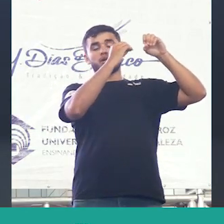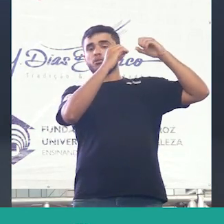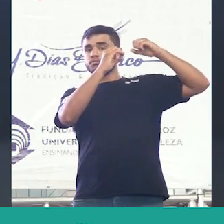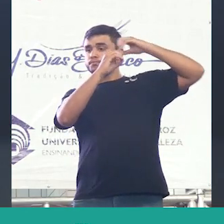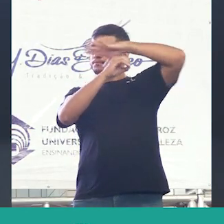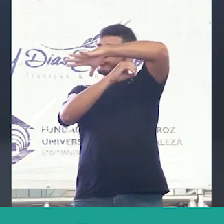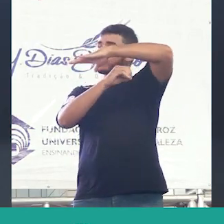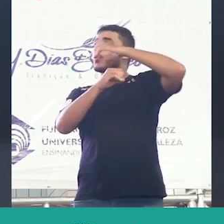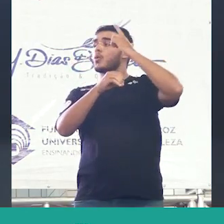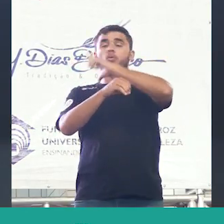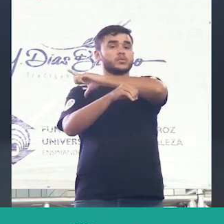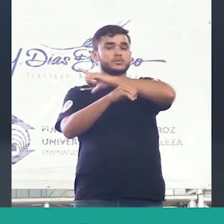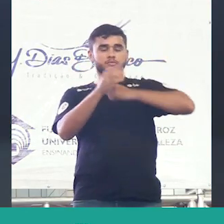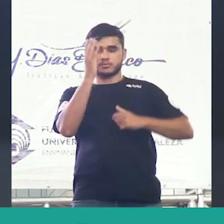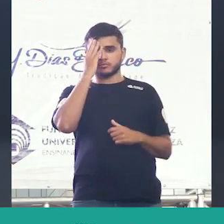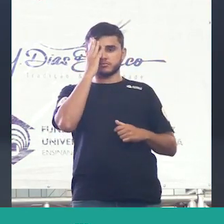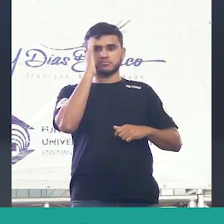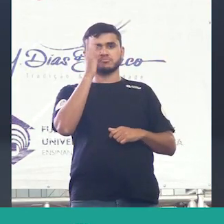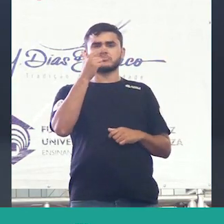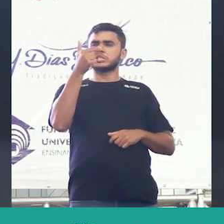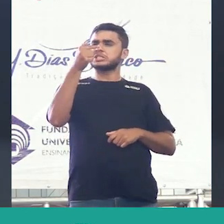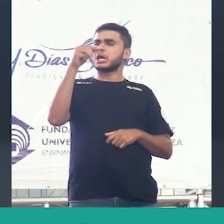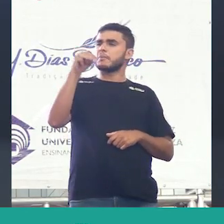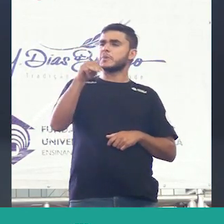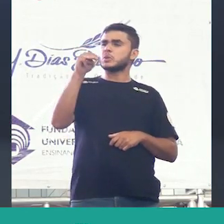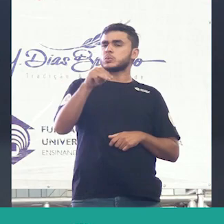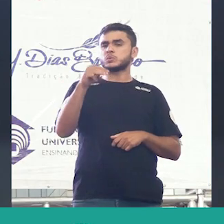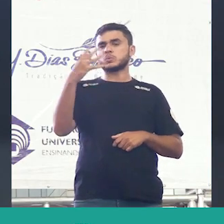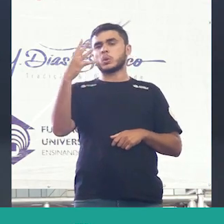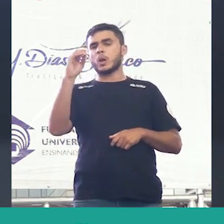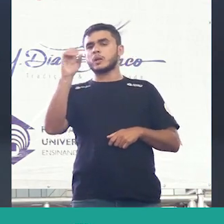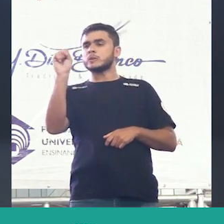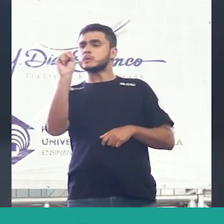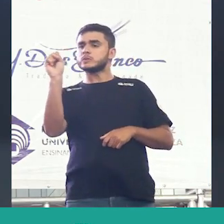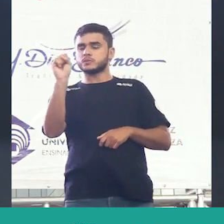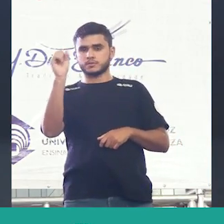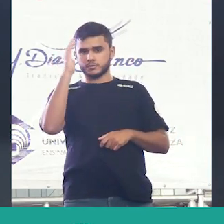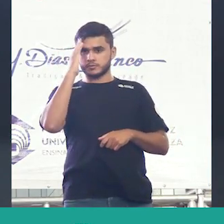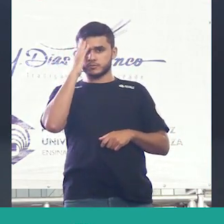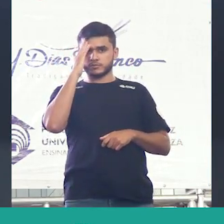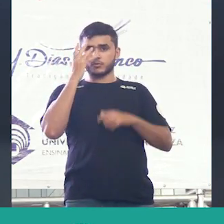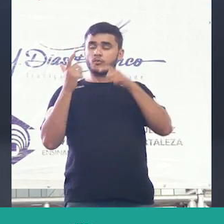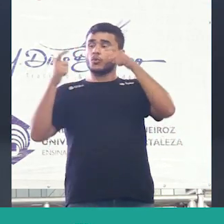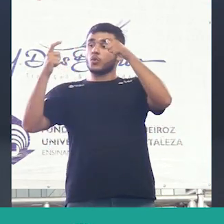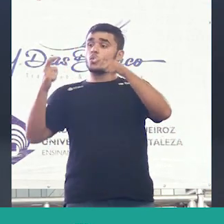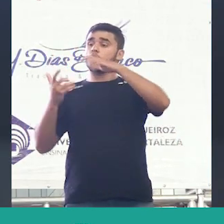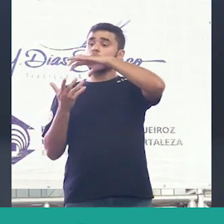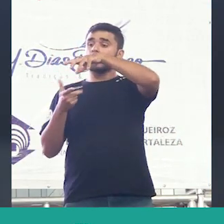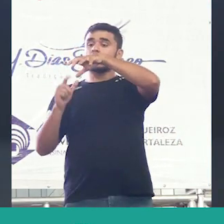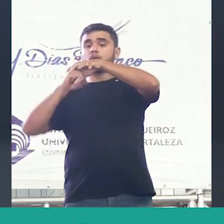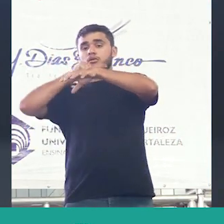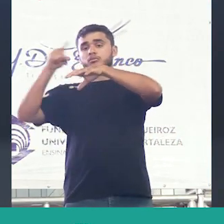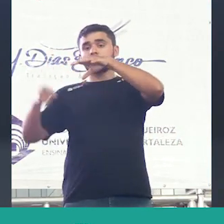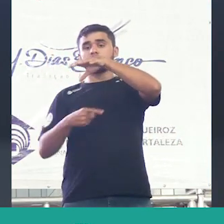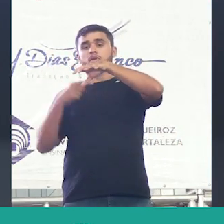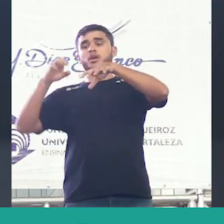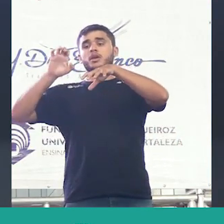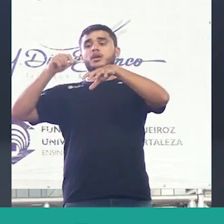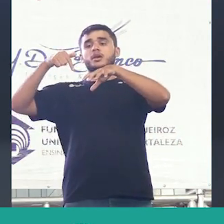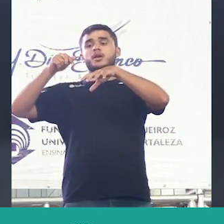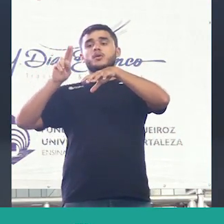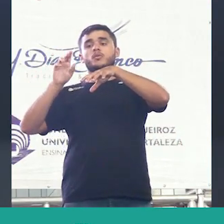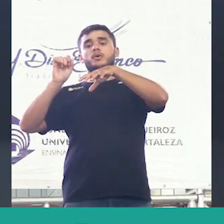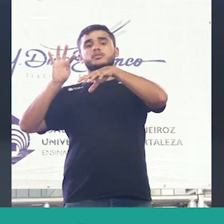Sol, pode ter a duração máxima de 7 minutos e 40 segundos na região equatorial. Uma comissão